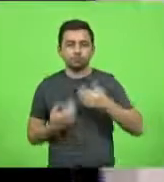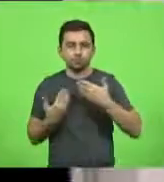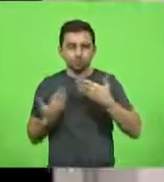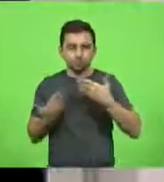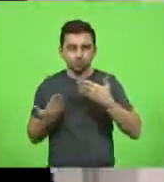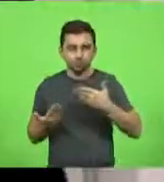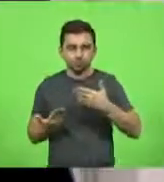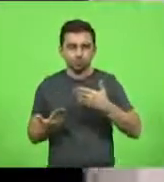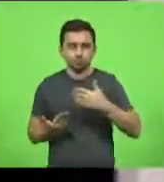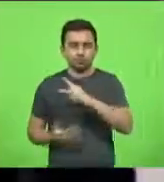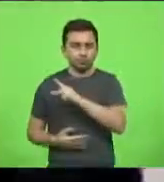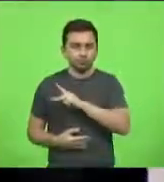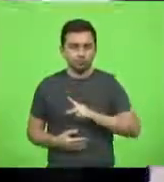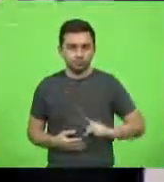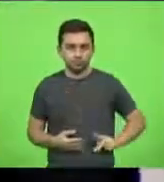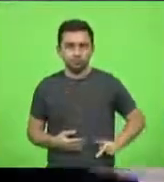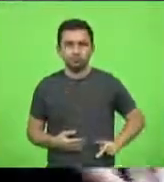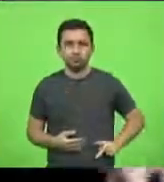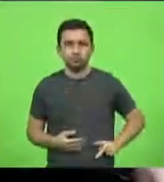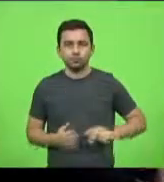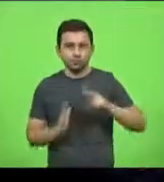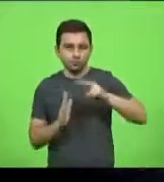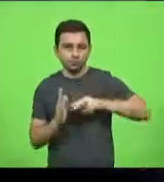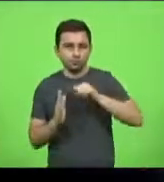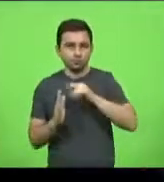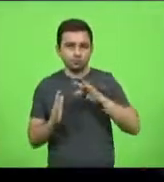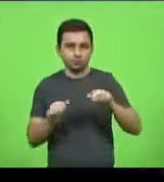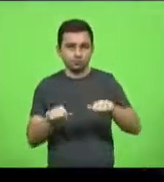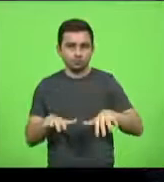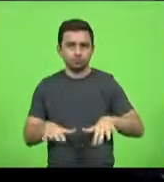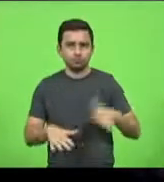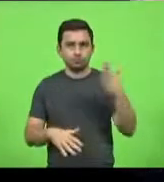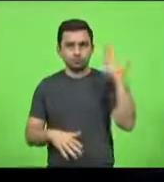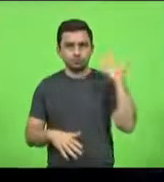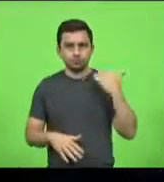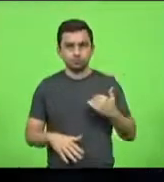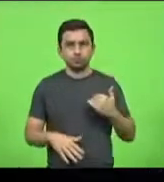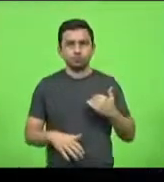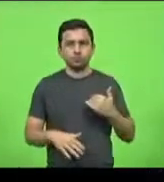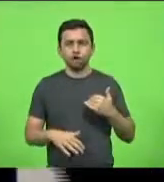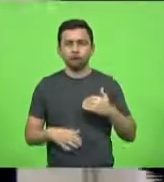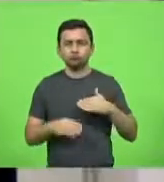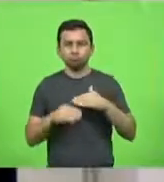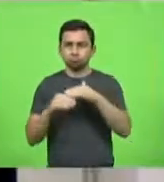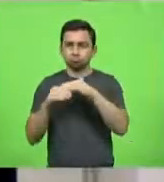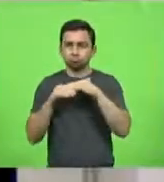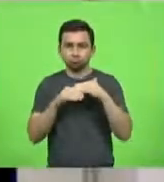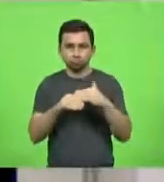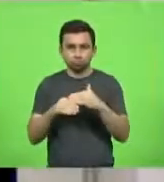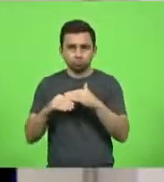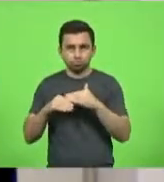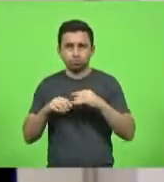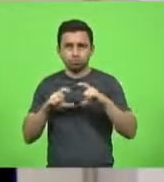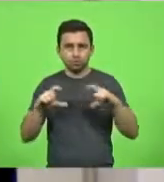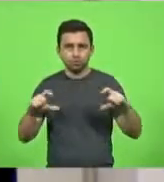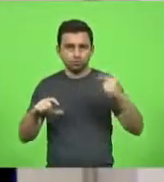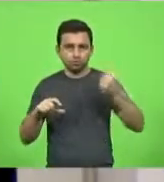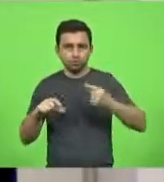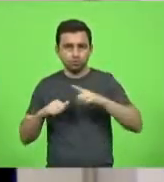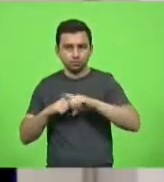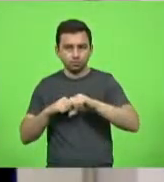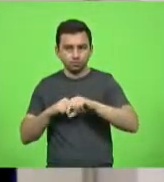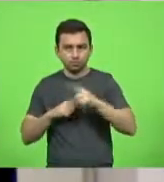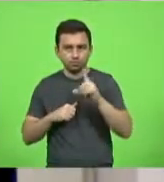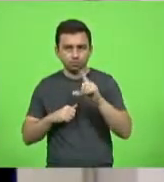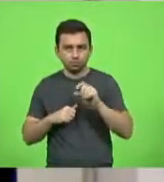proceder à leitura da ata da sessão anterior, que, em consonância com o parágrafo 1º do artigo nº